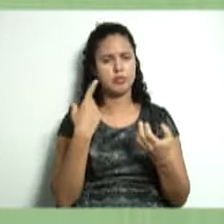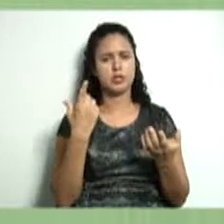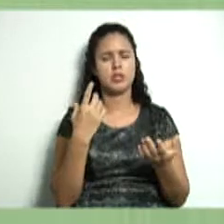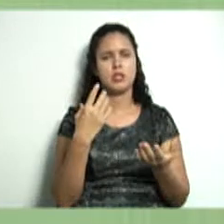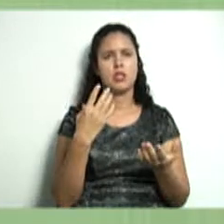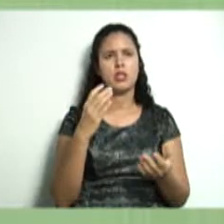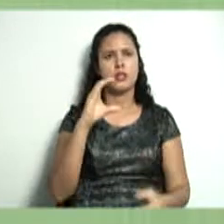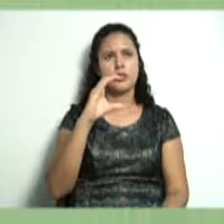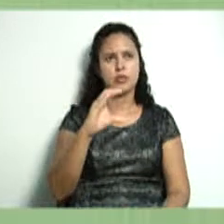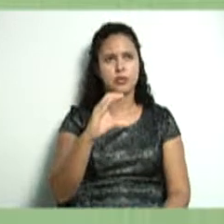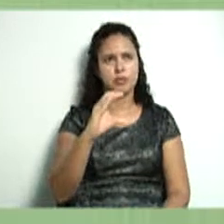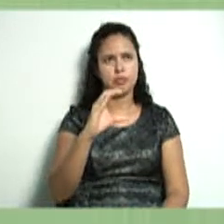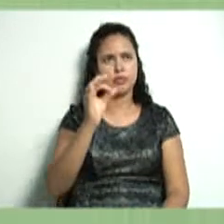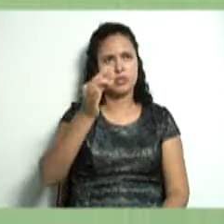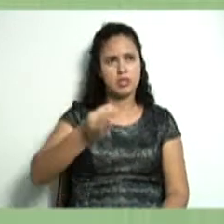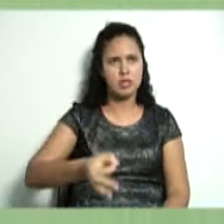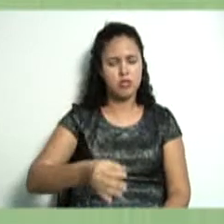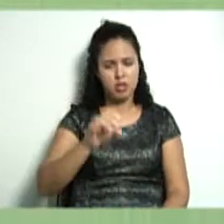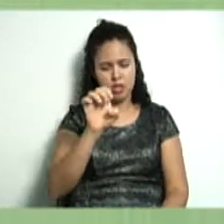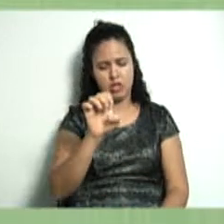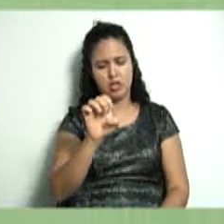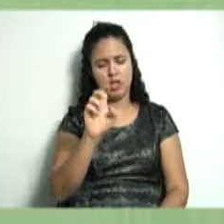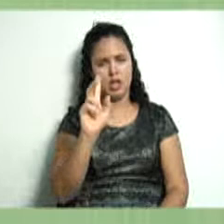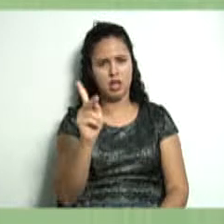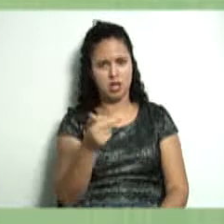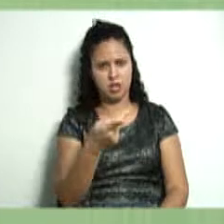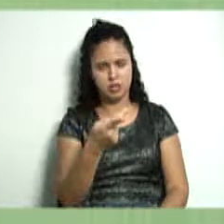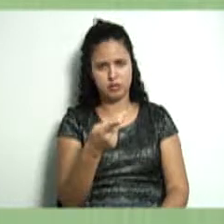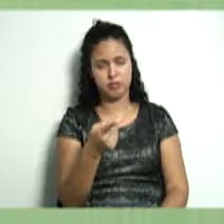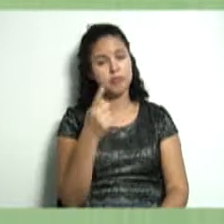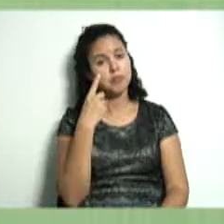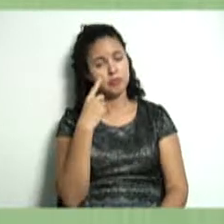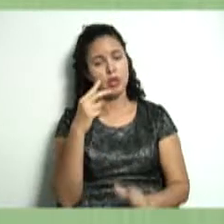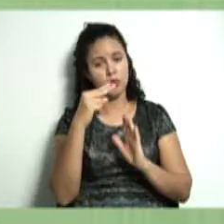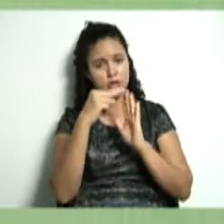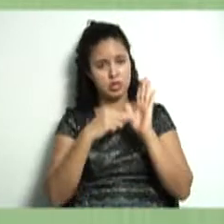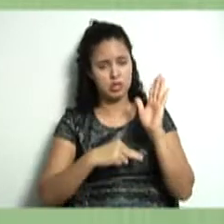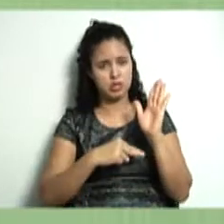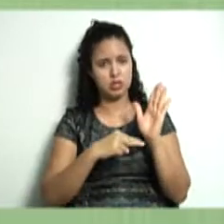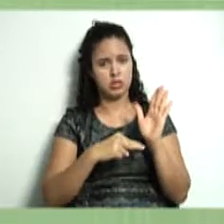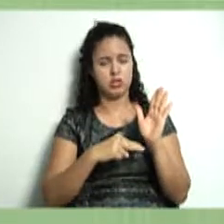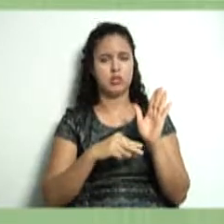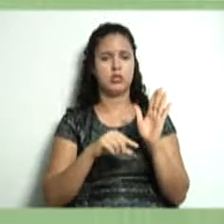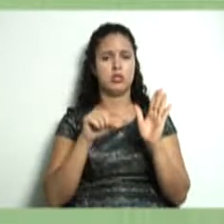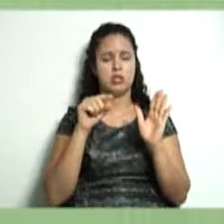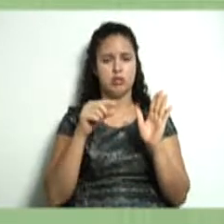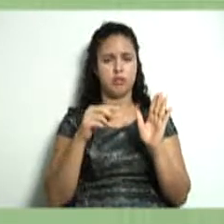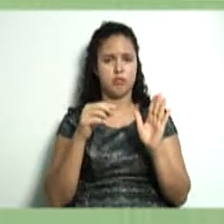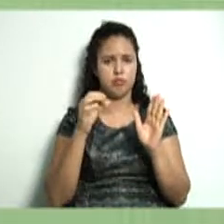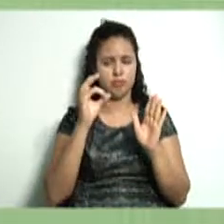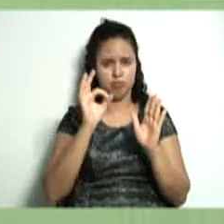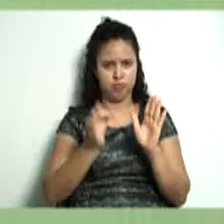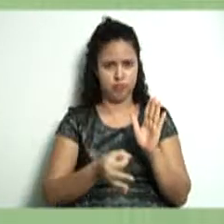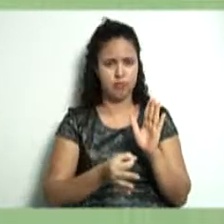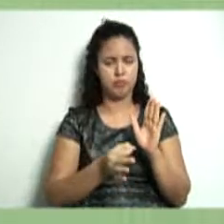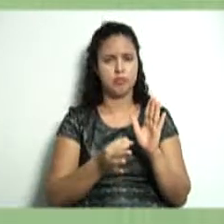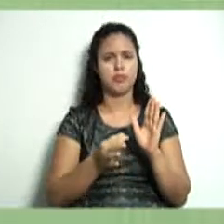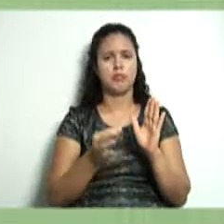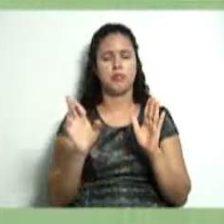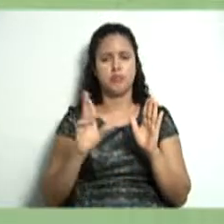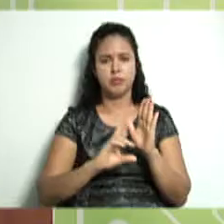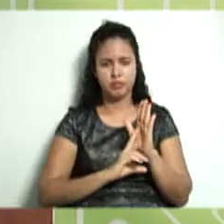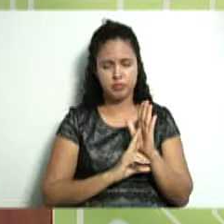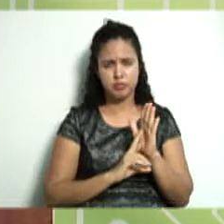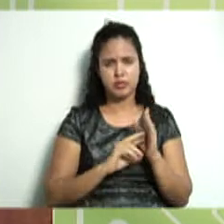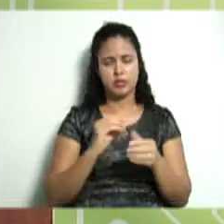em cada uma das questões abaixo. Eu vou lendo cada questão e aí eu vou passando para a professora Maraí